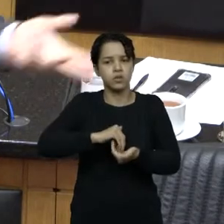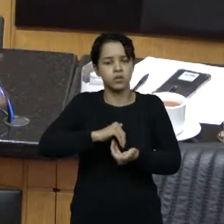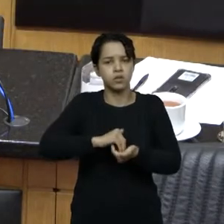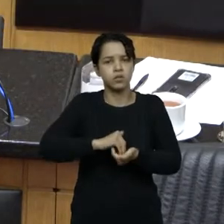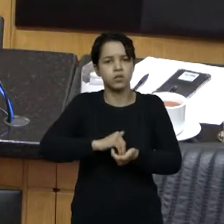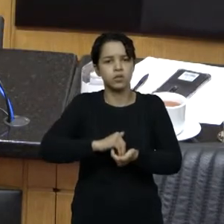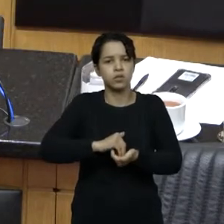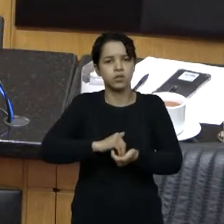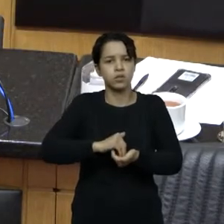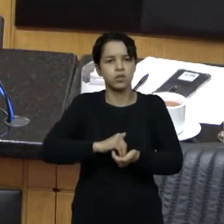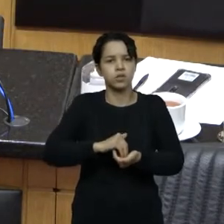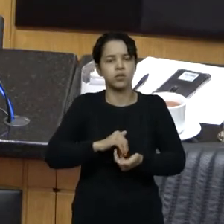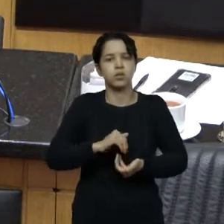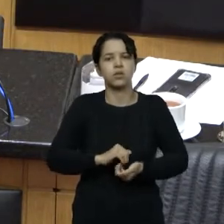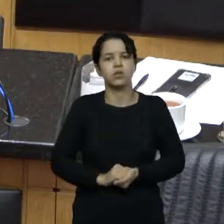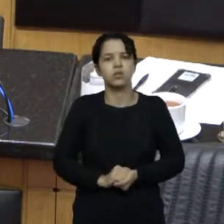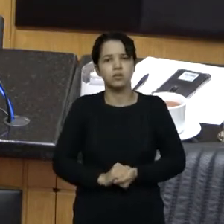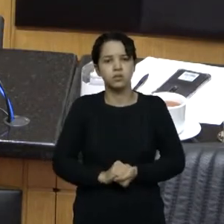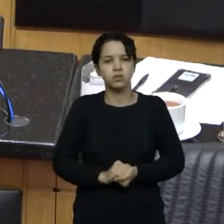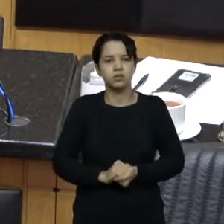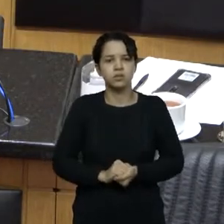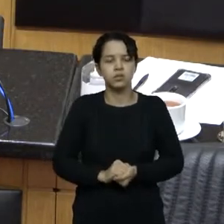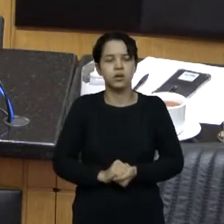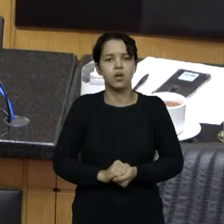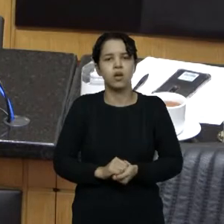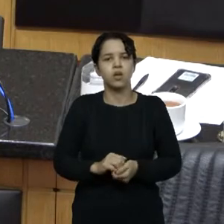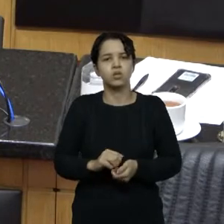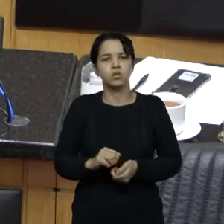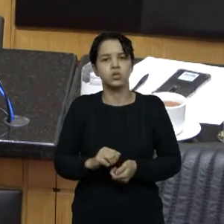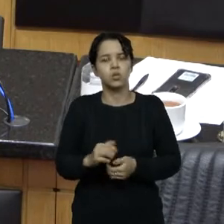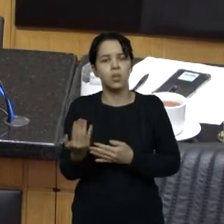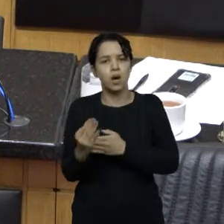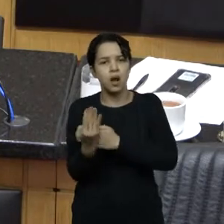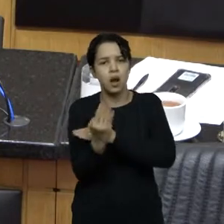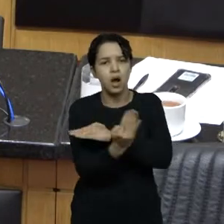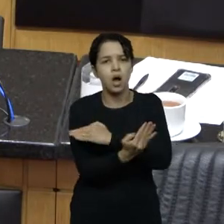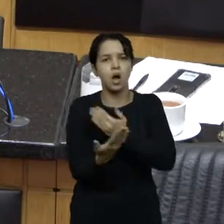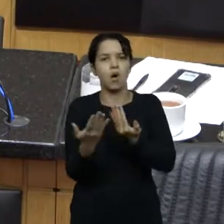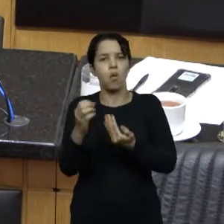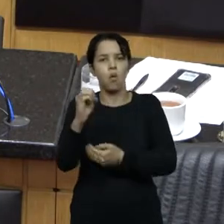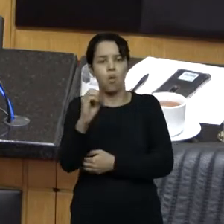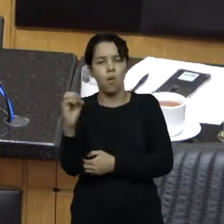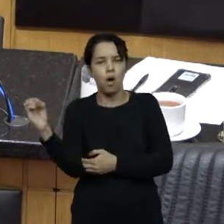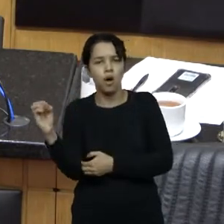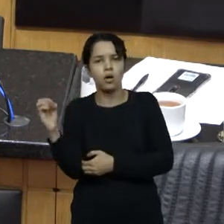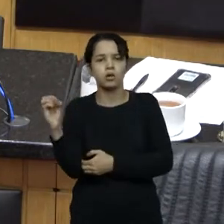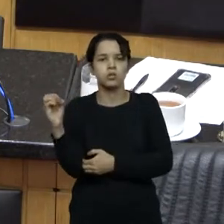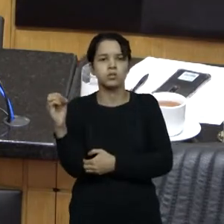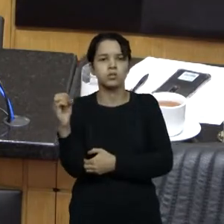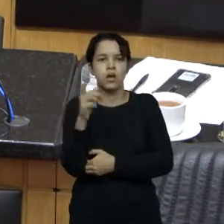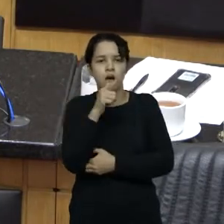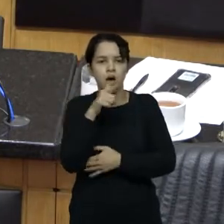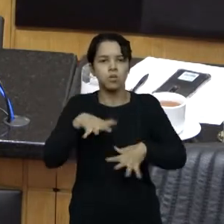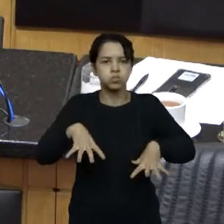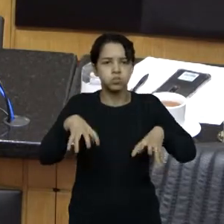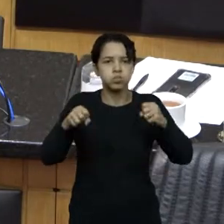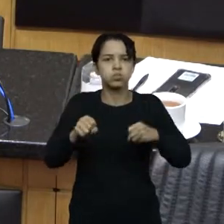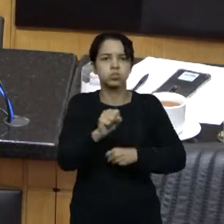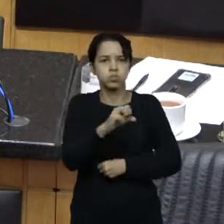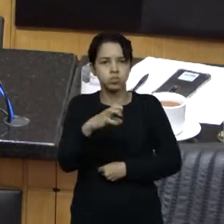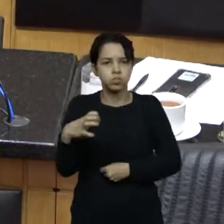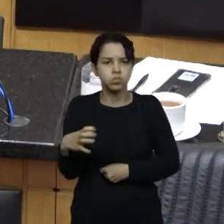outro dia é tubarão outro dia é Oeste com a estiagem Ea Defesa Civil de Santa Catarina está